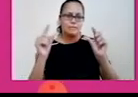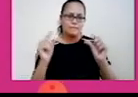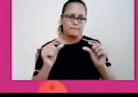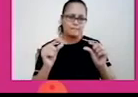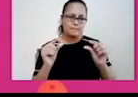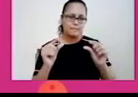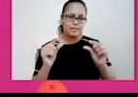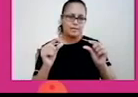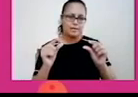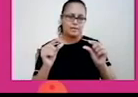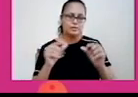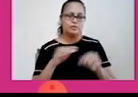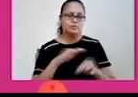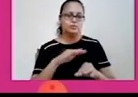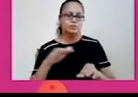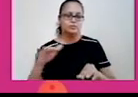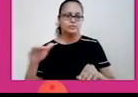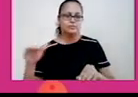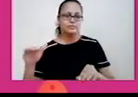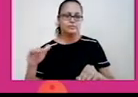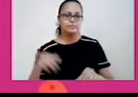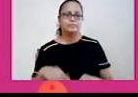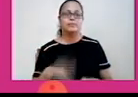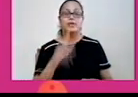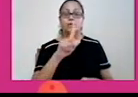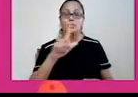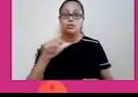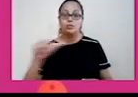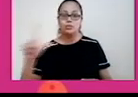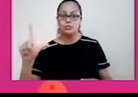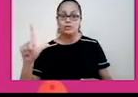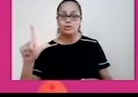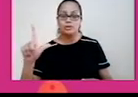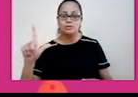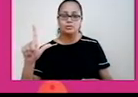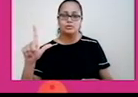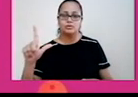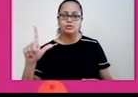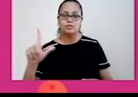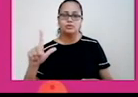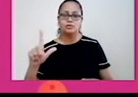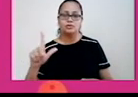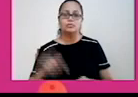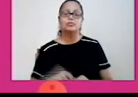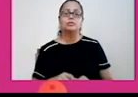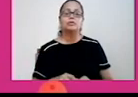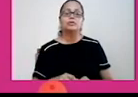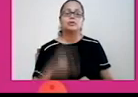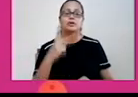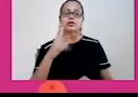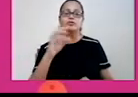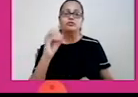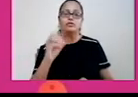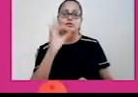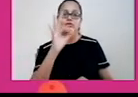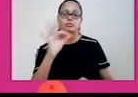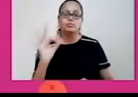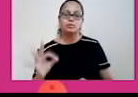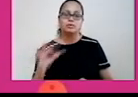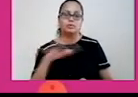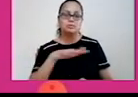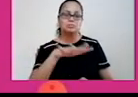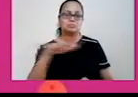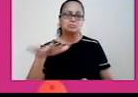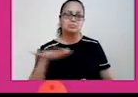em regiões de deserto e montanhas. No leste, que é essa porção que a gente acabou de ver aqui, ó, O leste ele ocupa 20% da área da